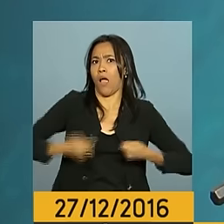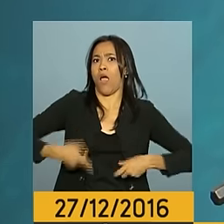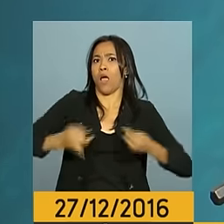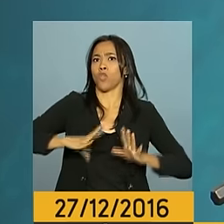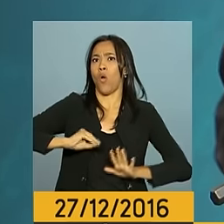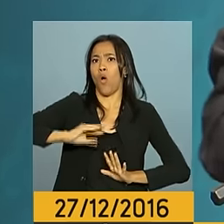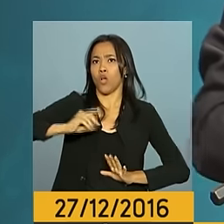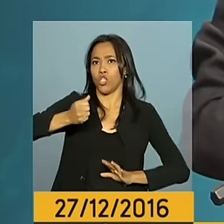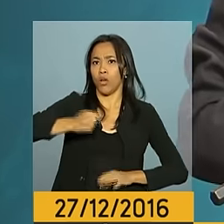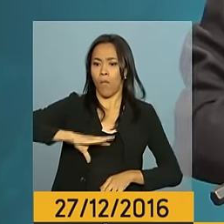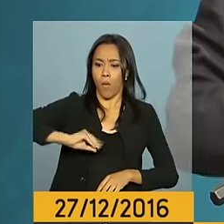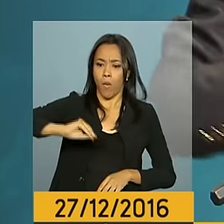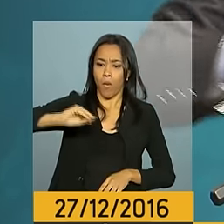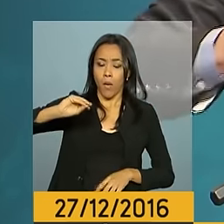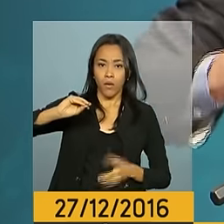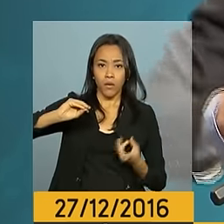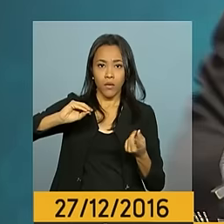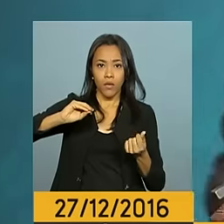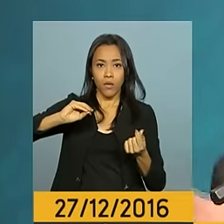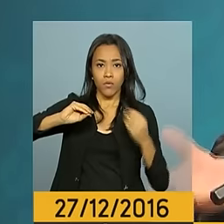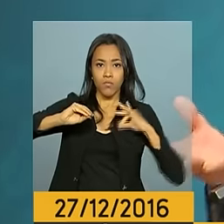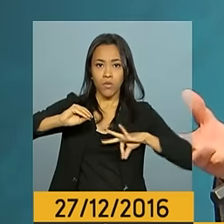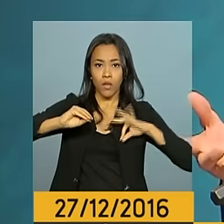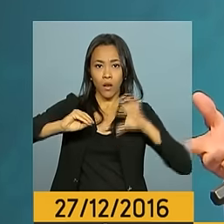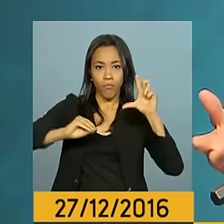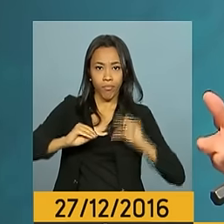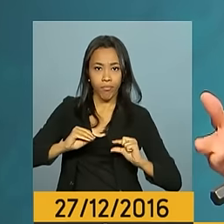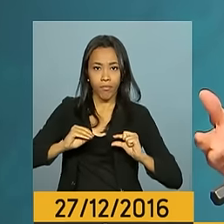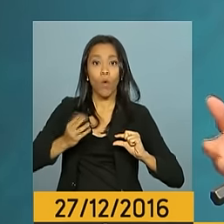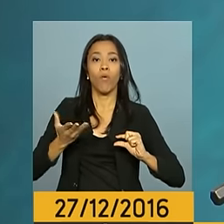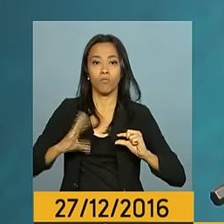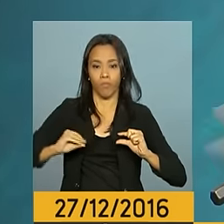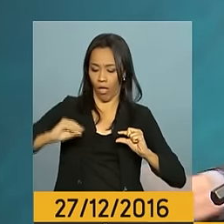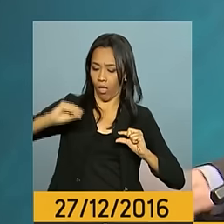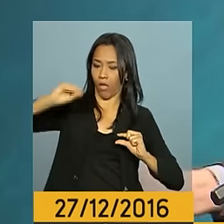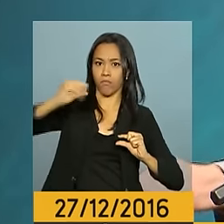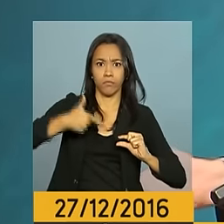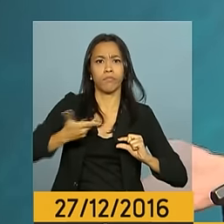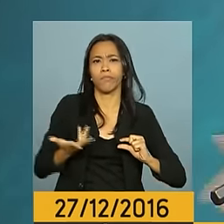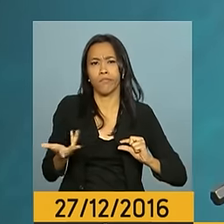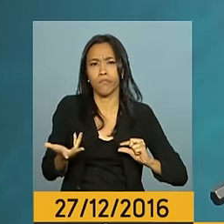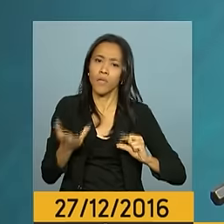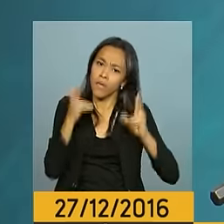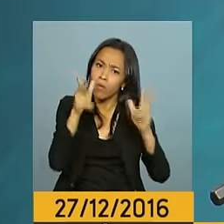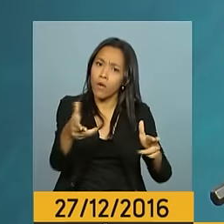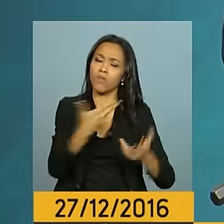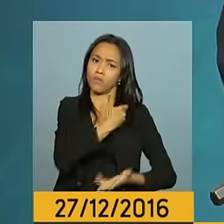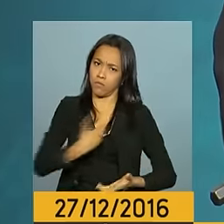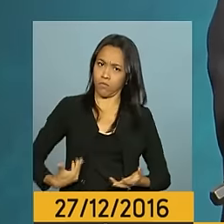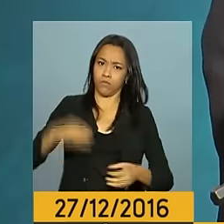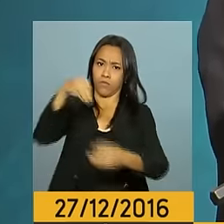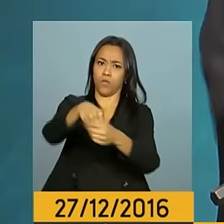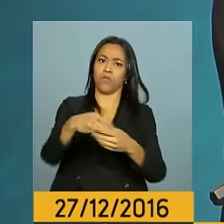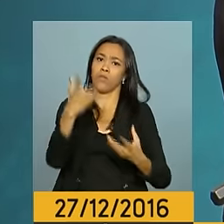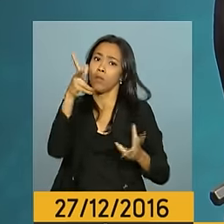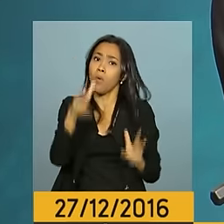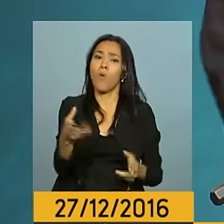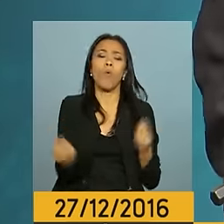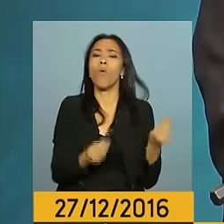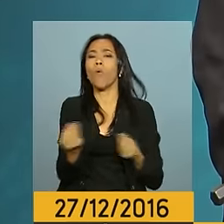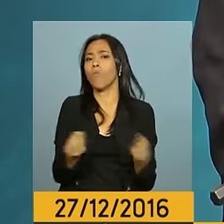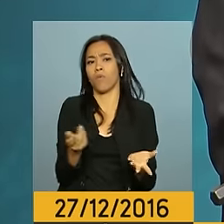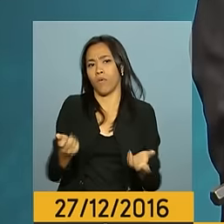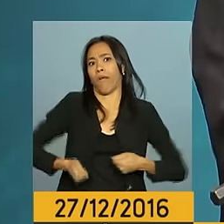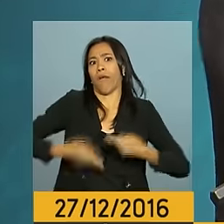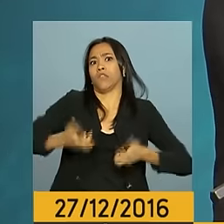mais do que aquilo que eu ganho não é ora o estado também é assim como é que eu vou gastar mais do que aquilo